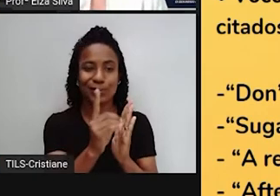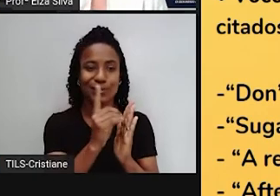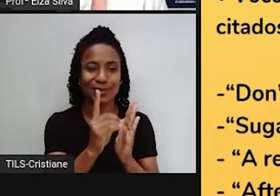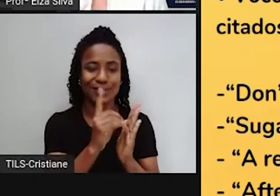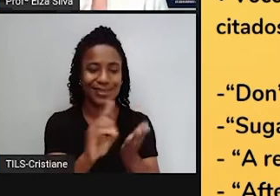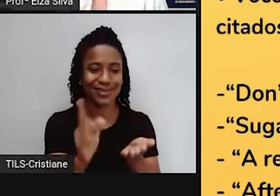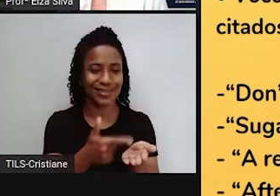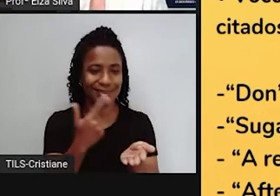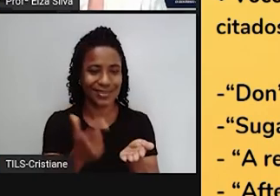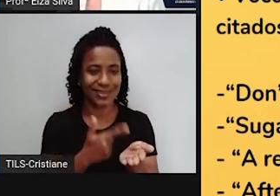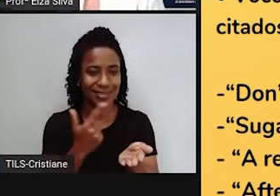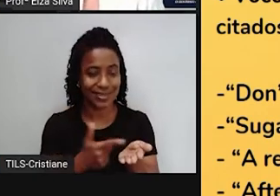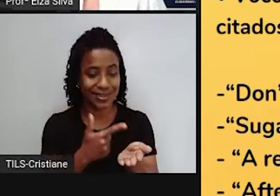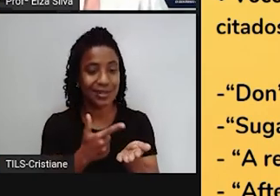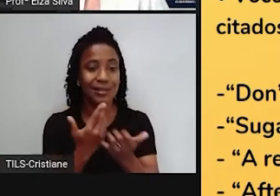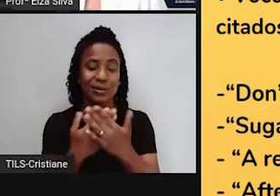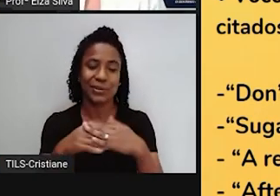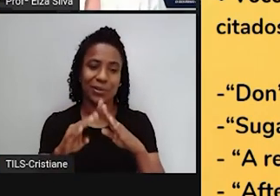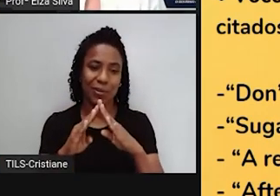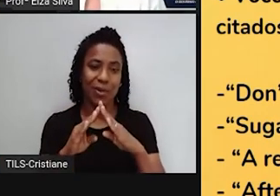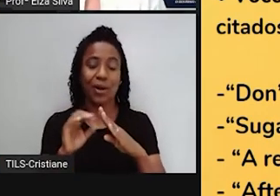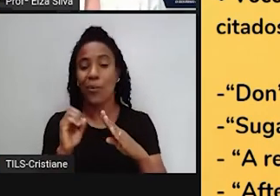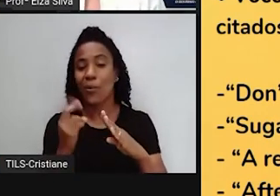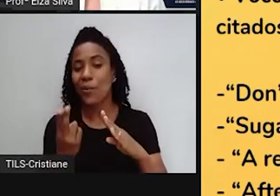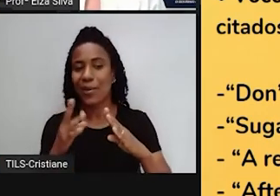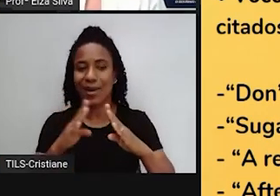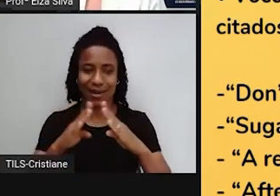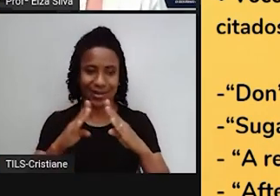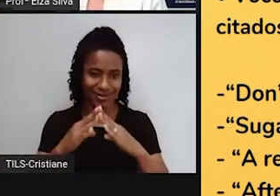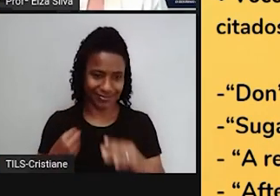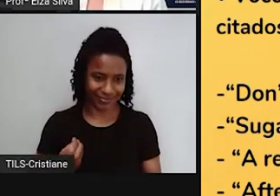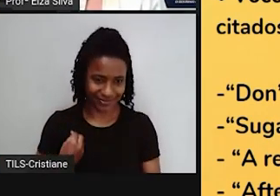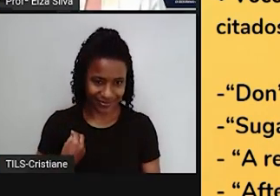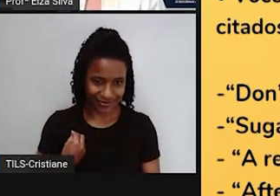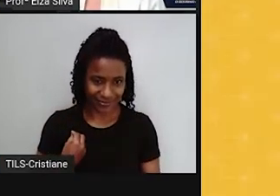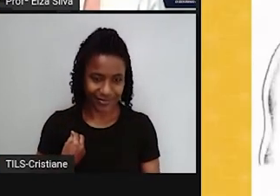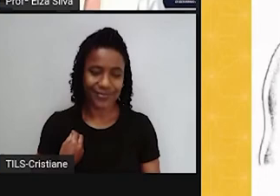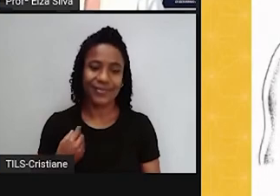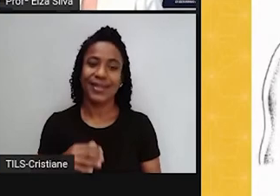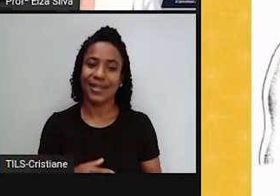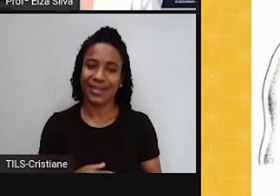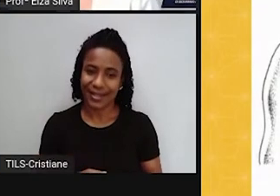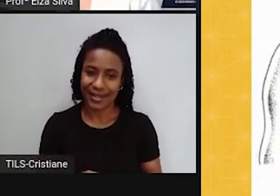que tenha na sua escola ou na sua casa. E, por fim,